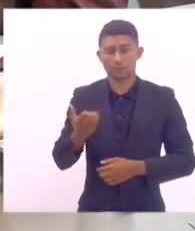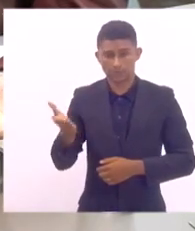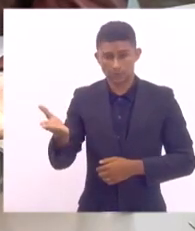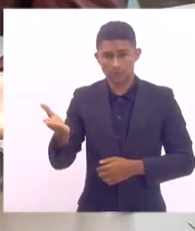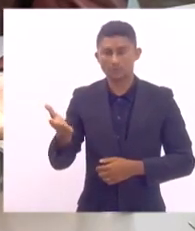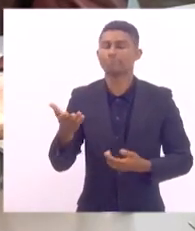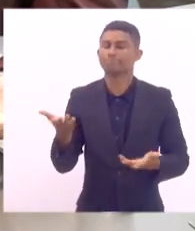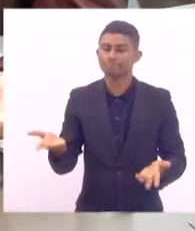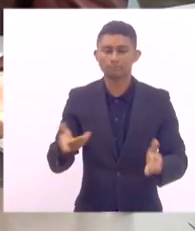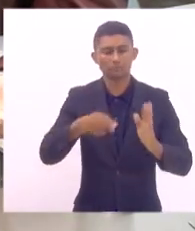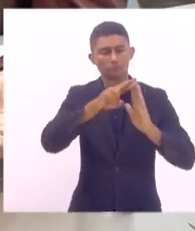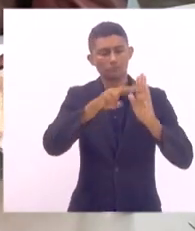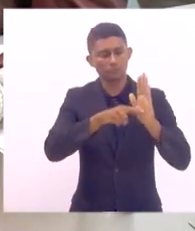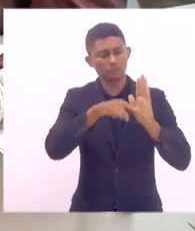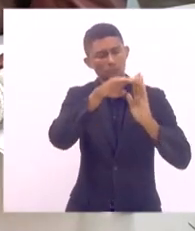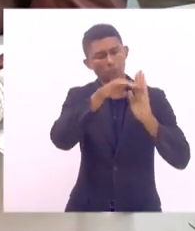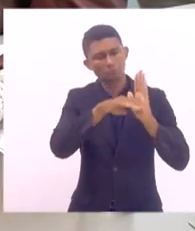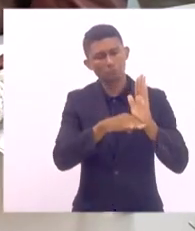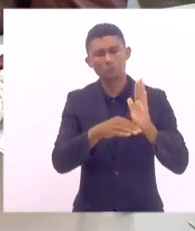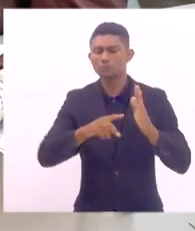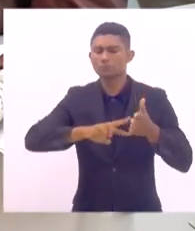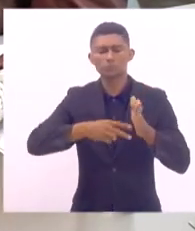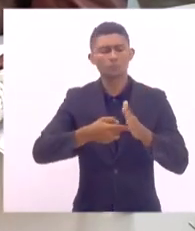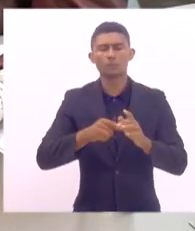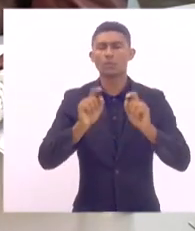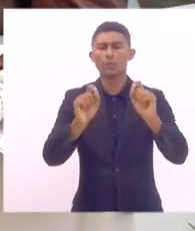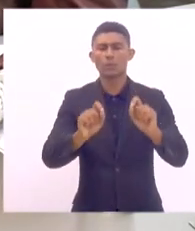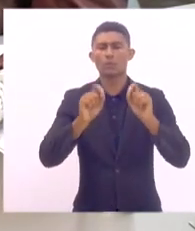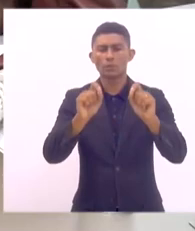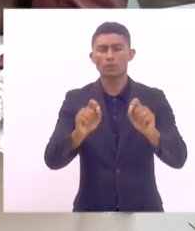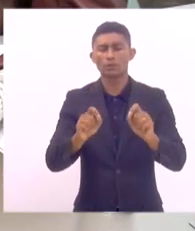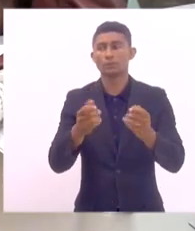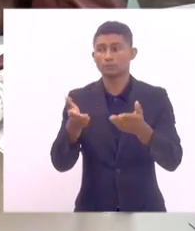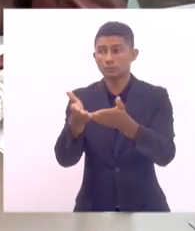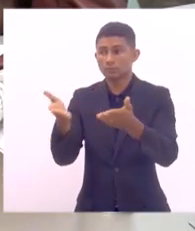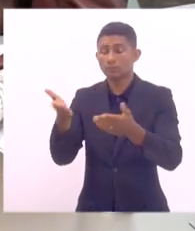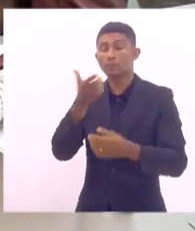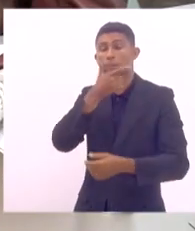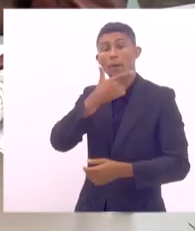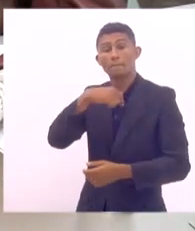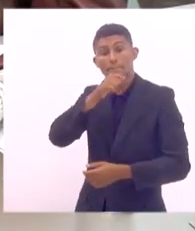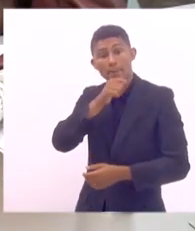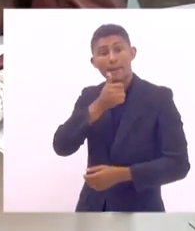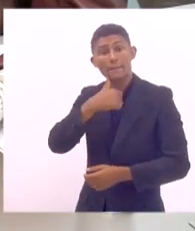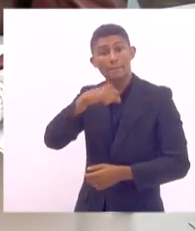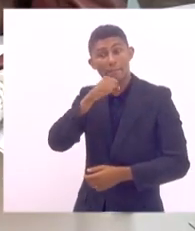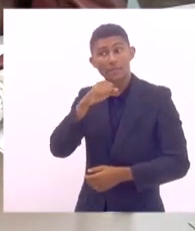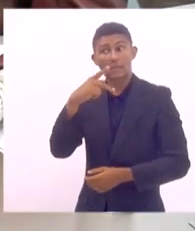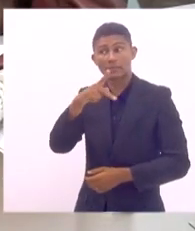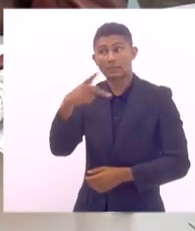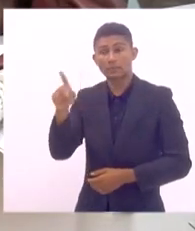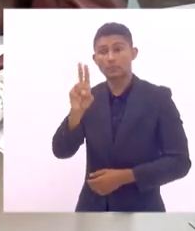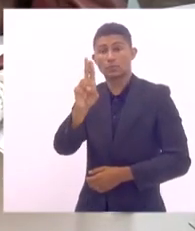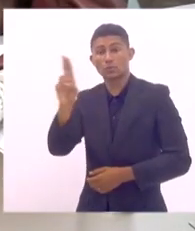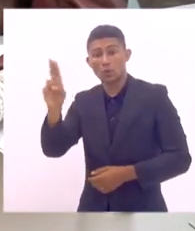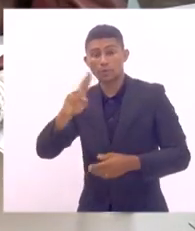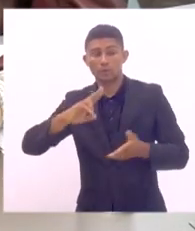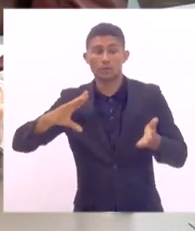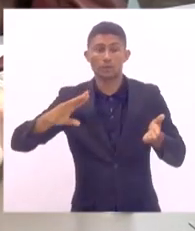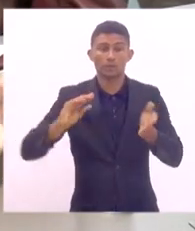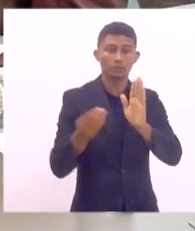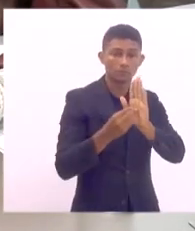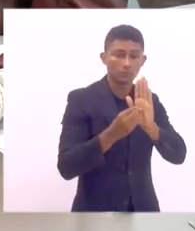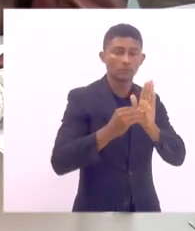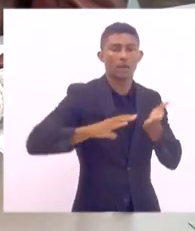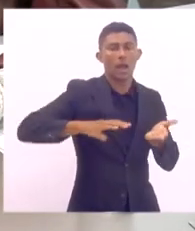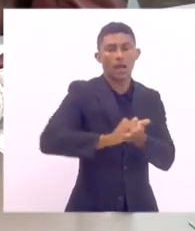vai regulamentar o que quer dizer isso? Isso quer dizer os pais que estavam inscritos no Cadastro Único